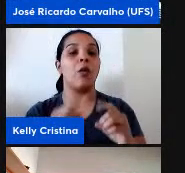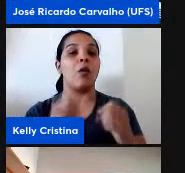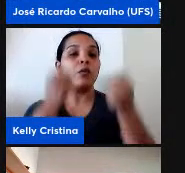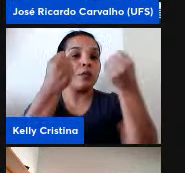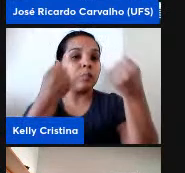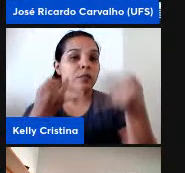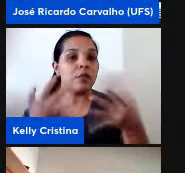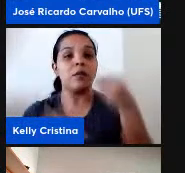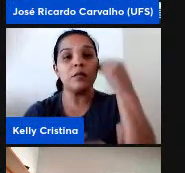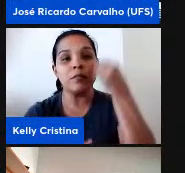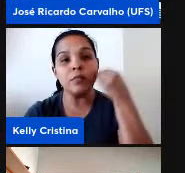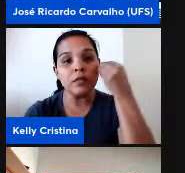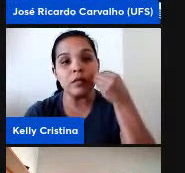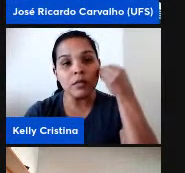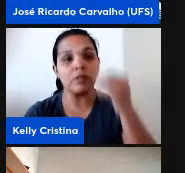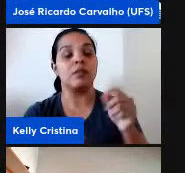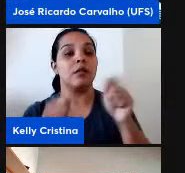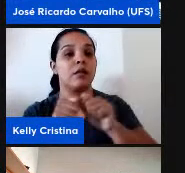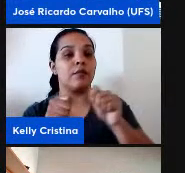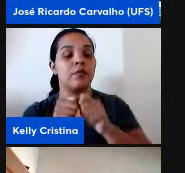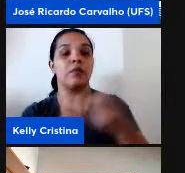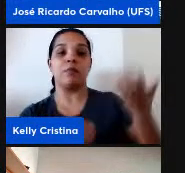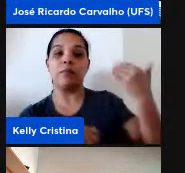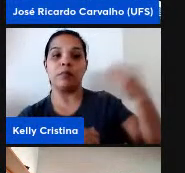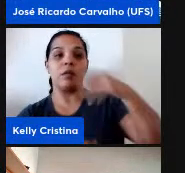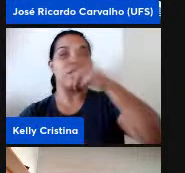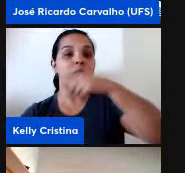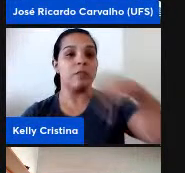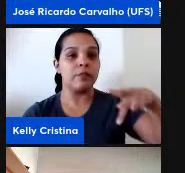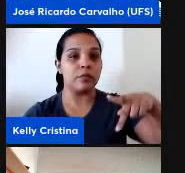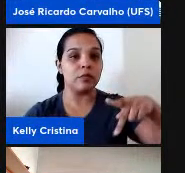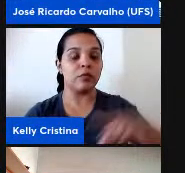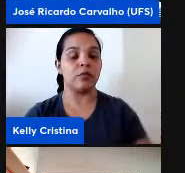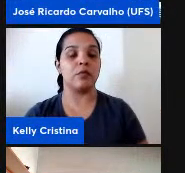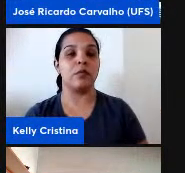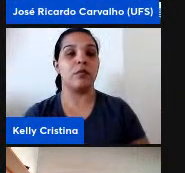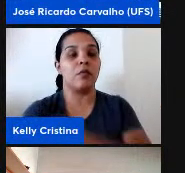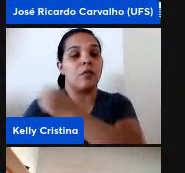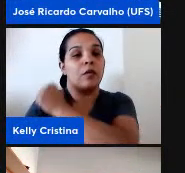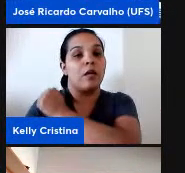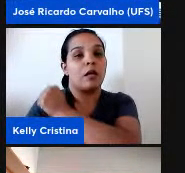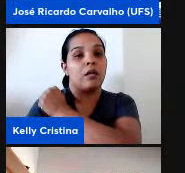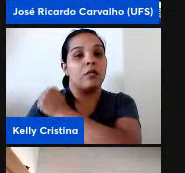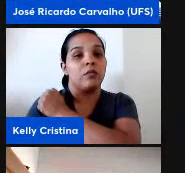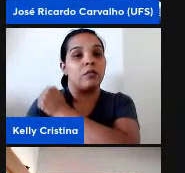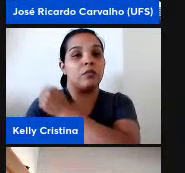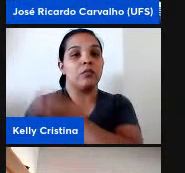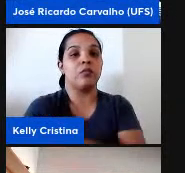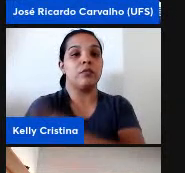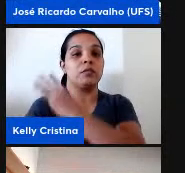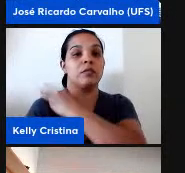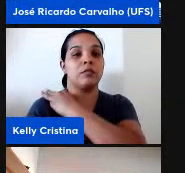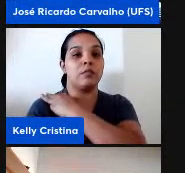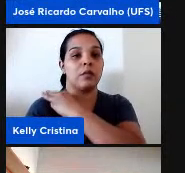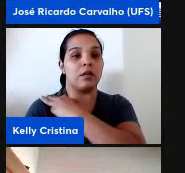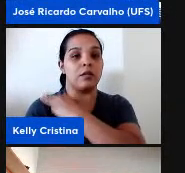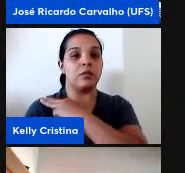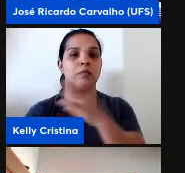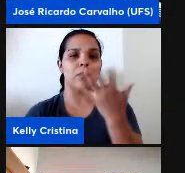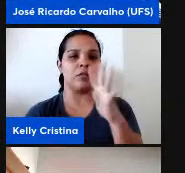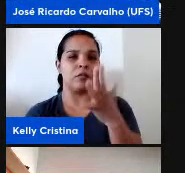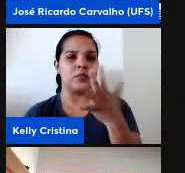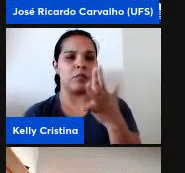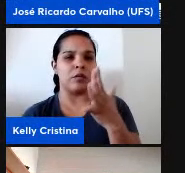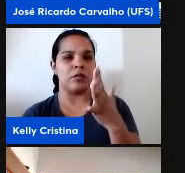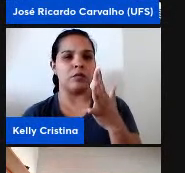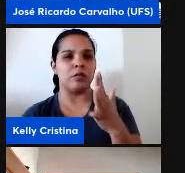ele realizou enquanto professor, né? Com alunos do ensino médio, mais ou menos ali em